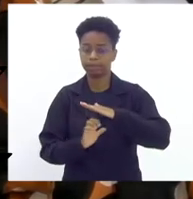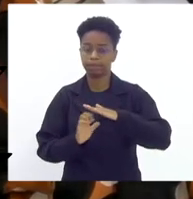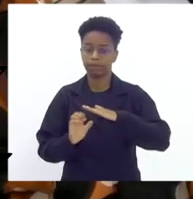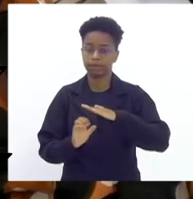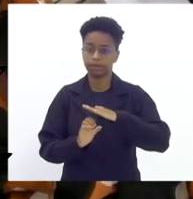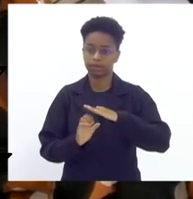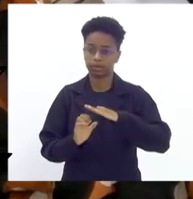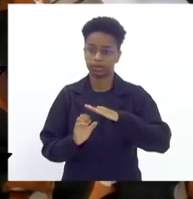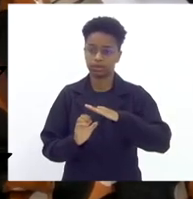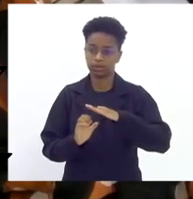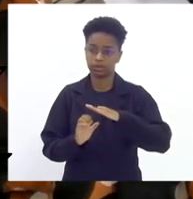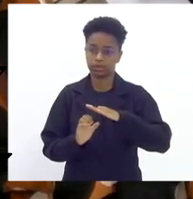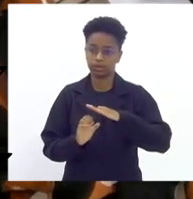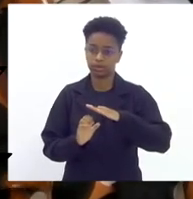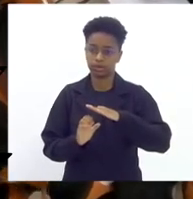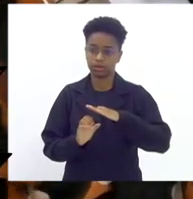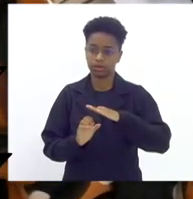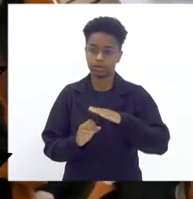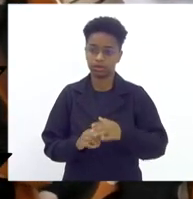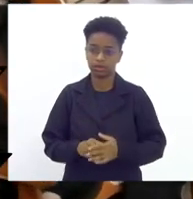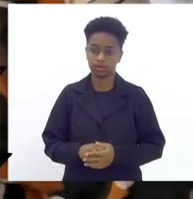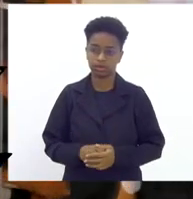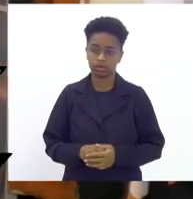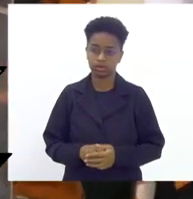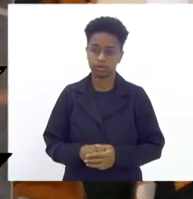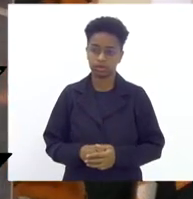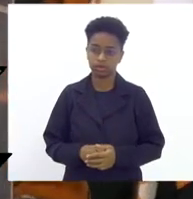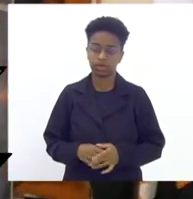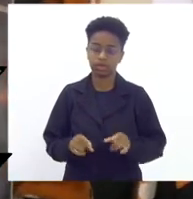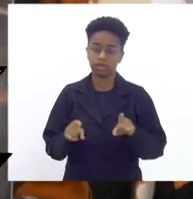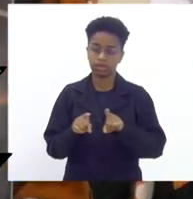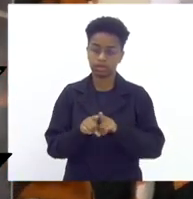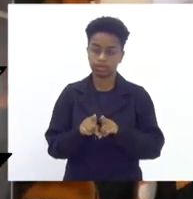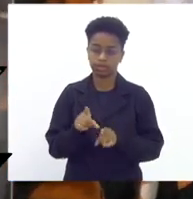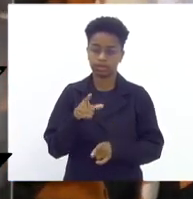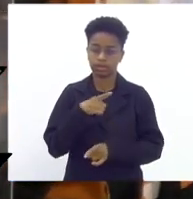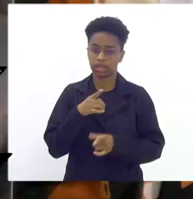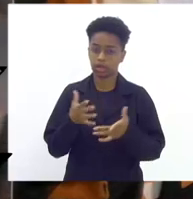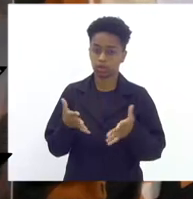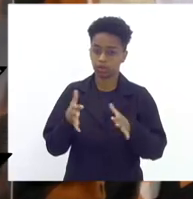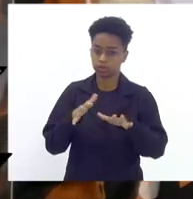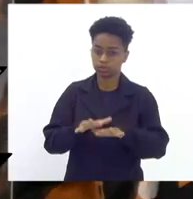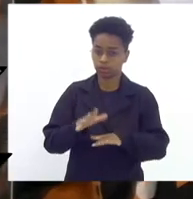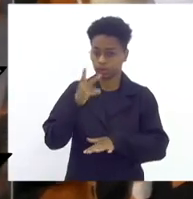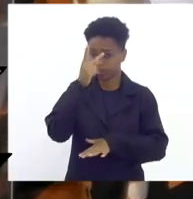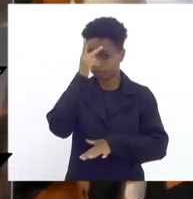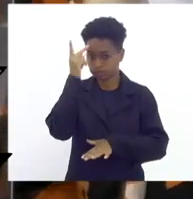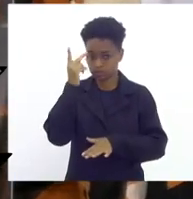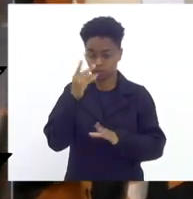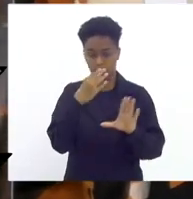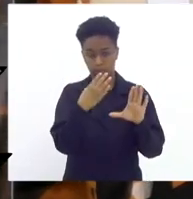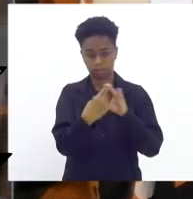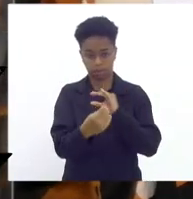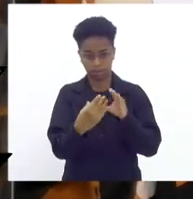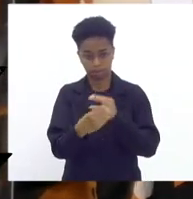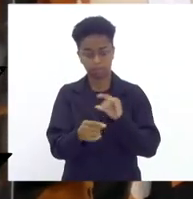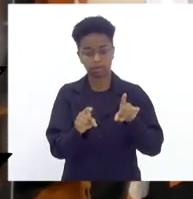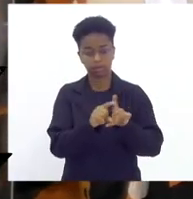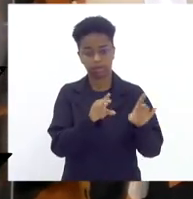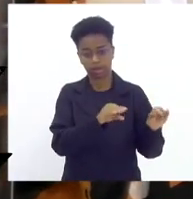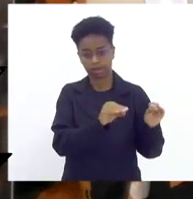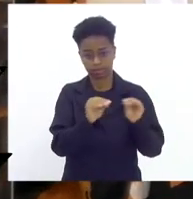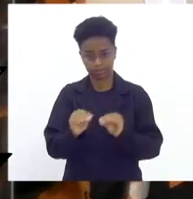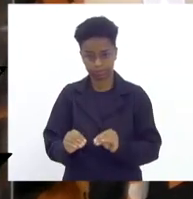que também tinha inclusão de pessoa imigrante e refugiados possibilidade